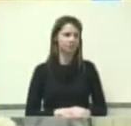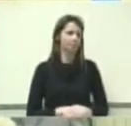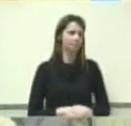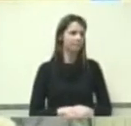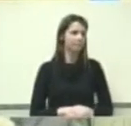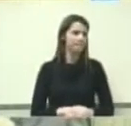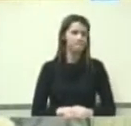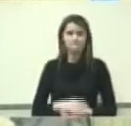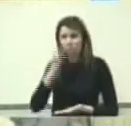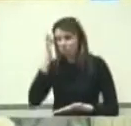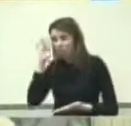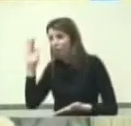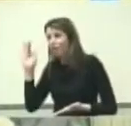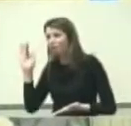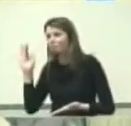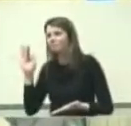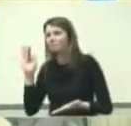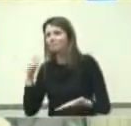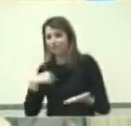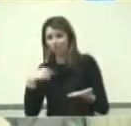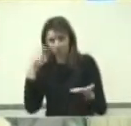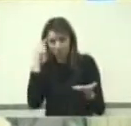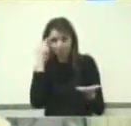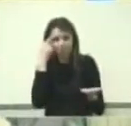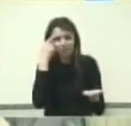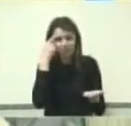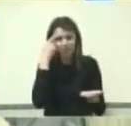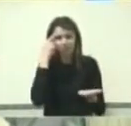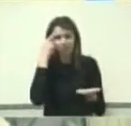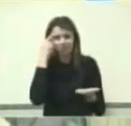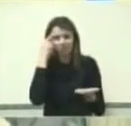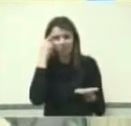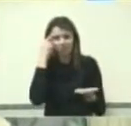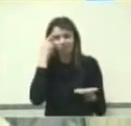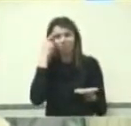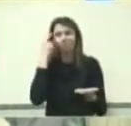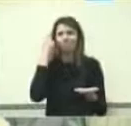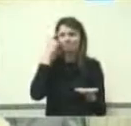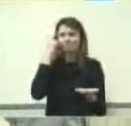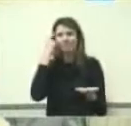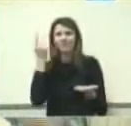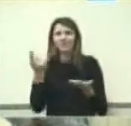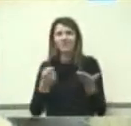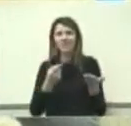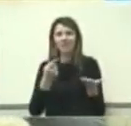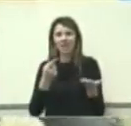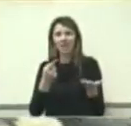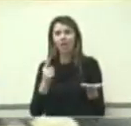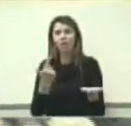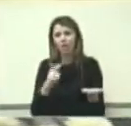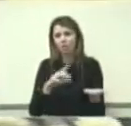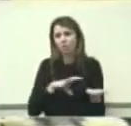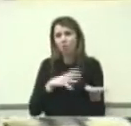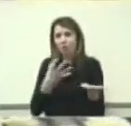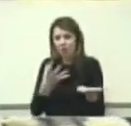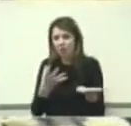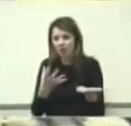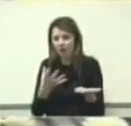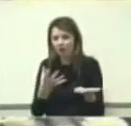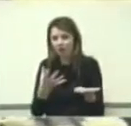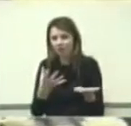e às vezes eu fico pensando irmãos Será que nós estamos sem coragem de enfrentar as